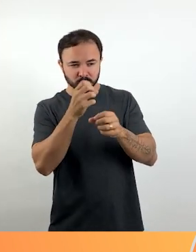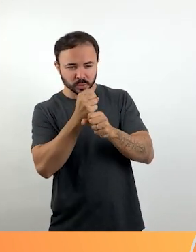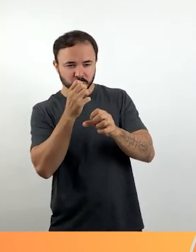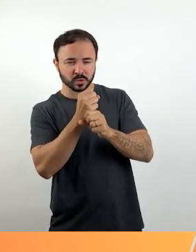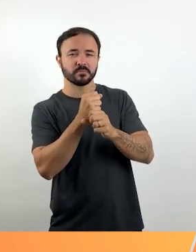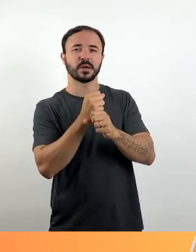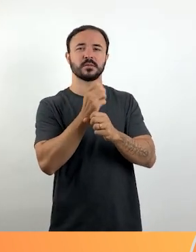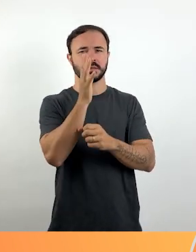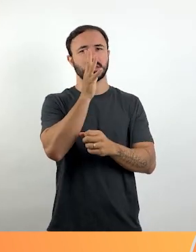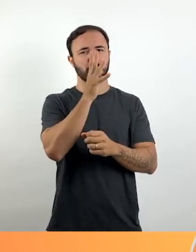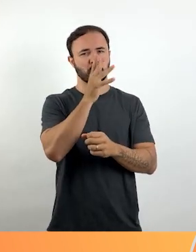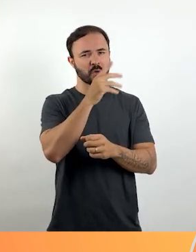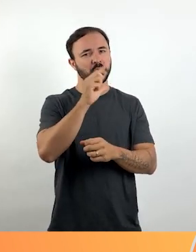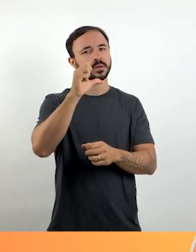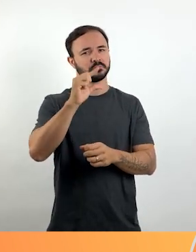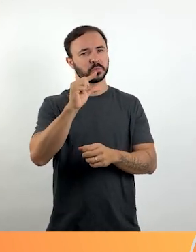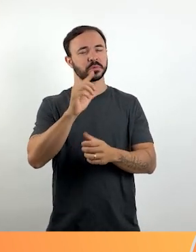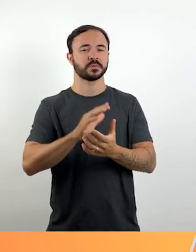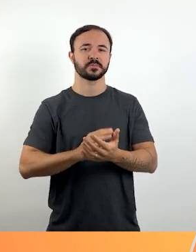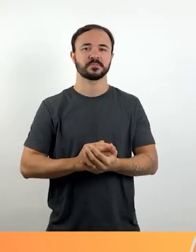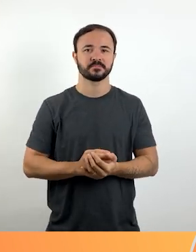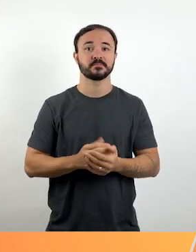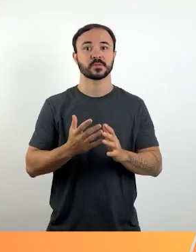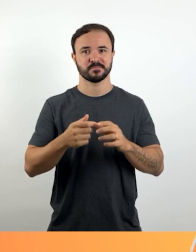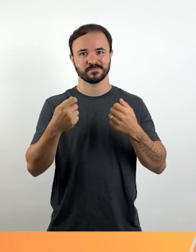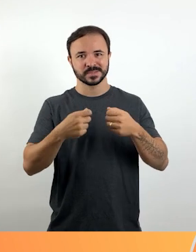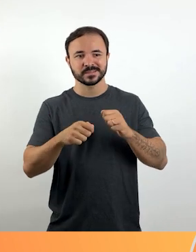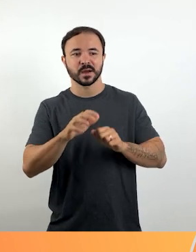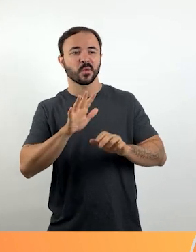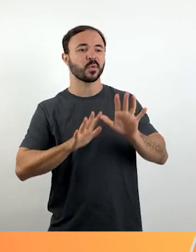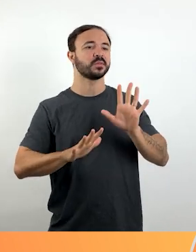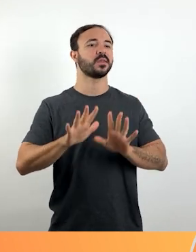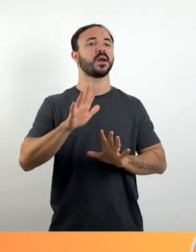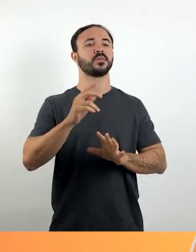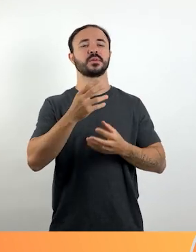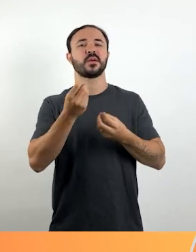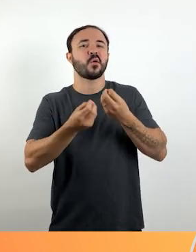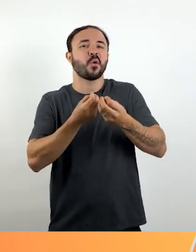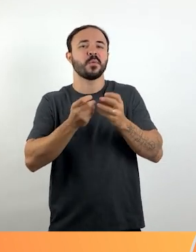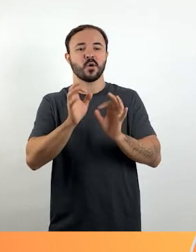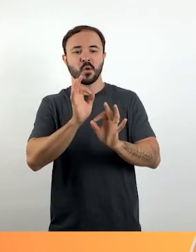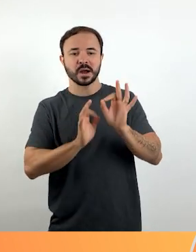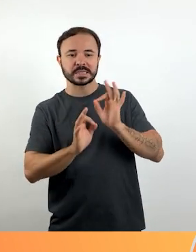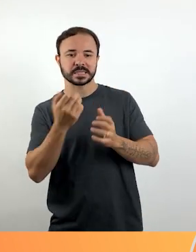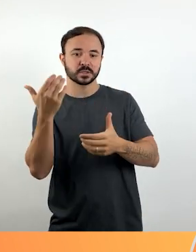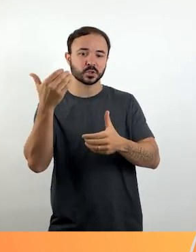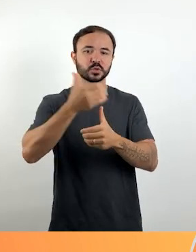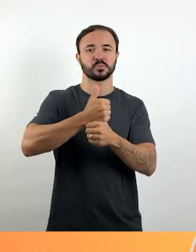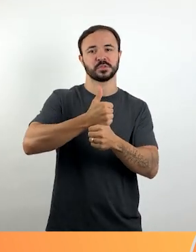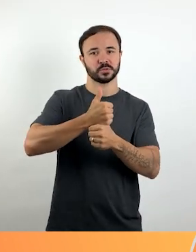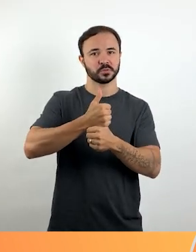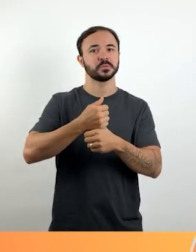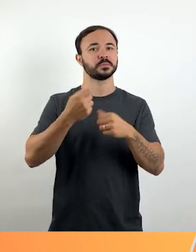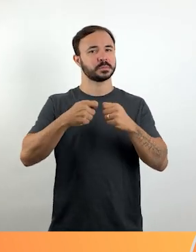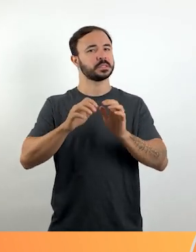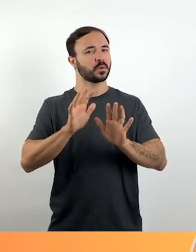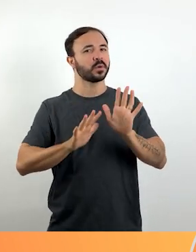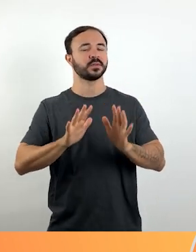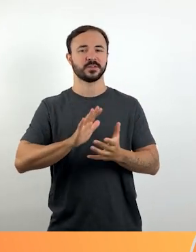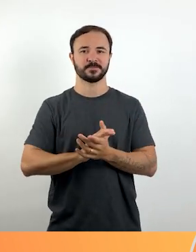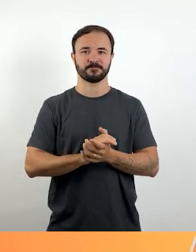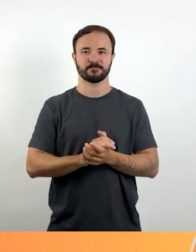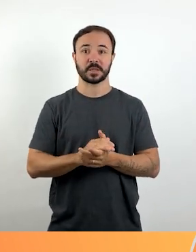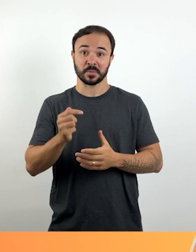mais demorada e aí você tem que tomar cuidado aqui com os processos de substituição, tá bom? A